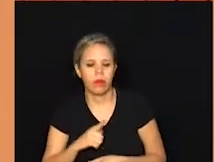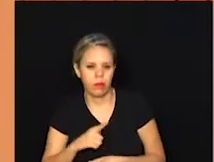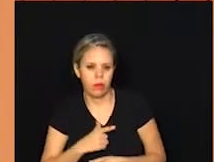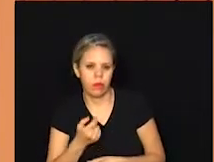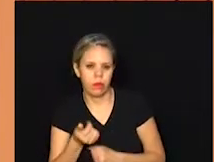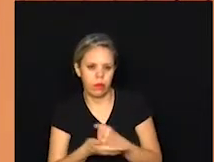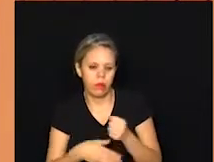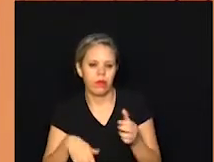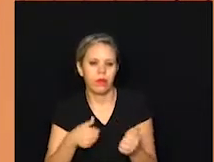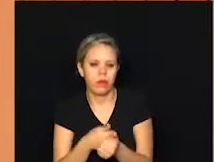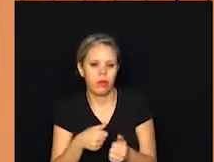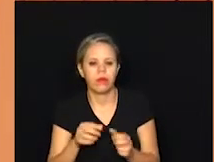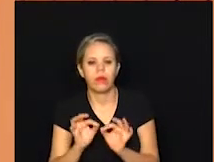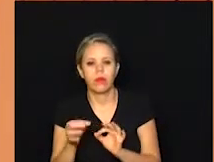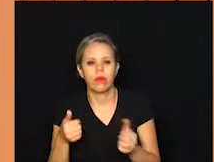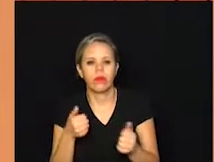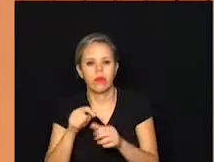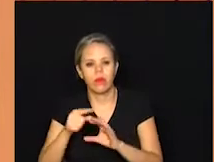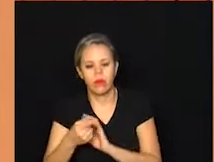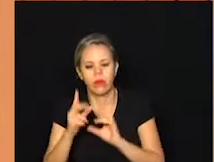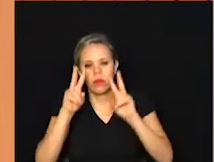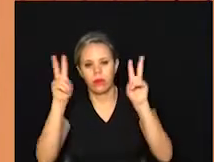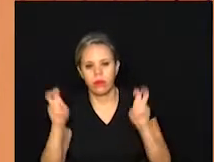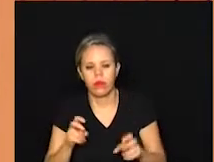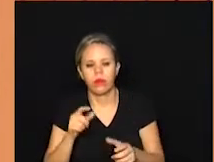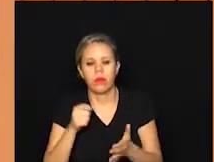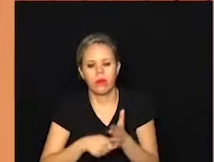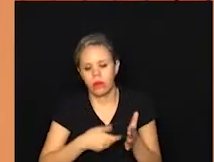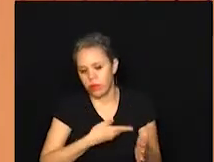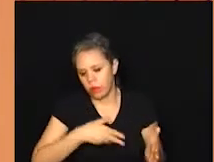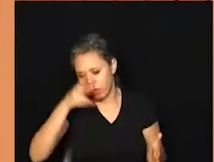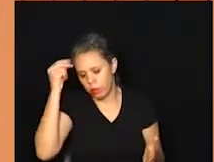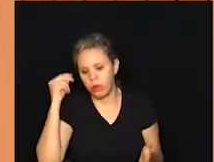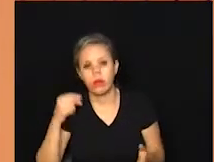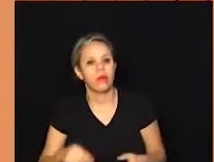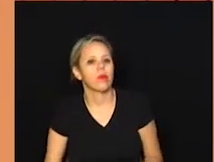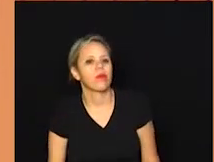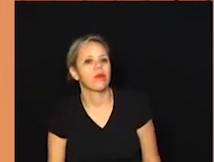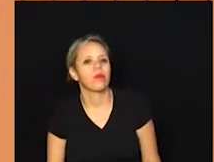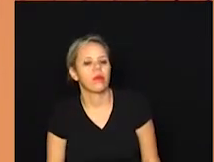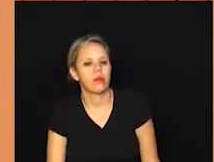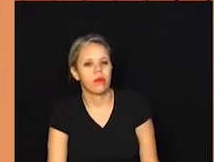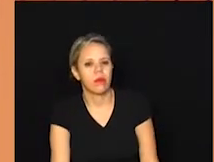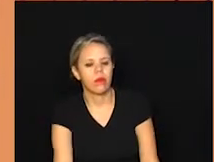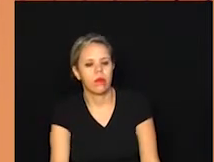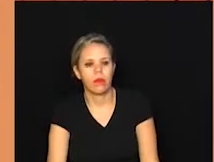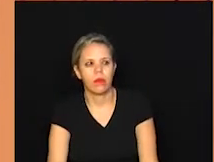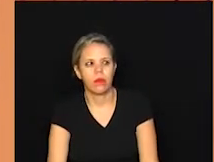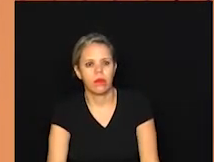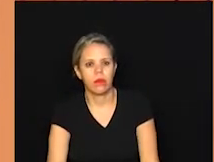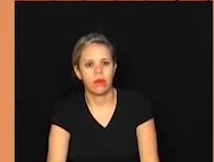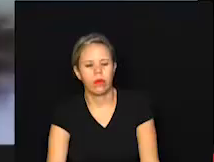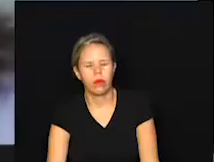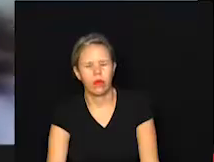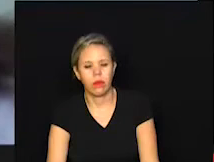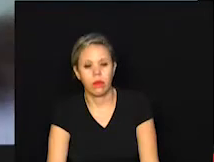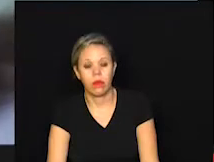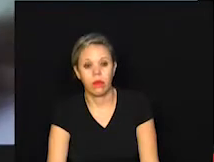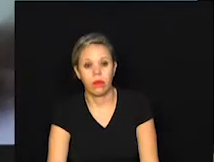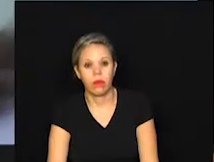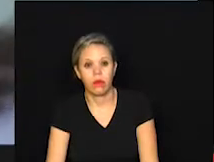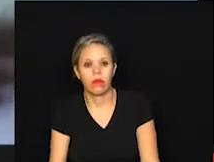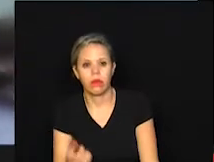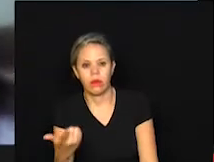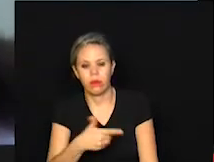chegar um pouco mais longe com relação à criação de políticas públicas. Secretária Wanda Cléia. Vereadora, novamente